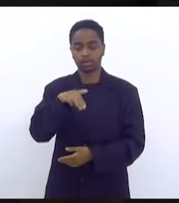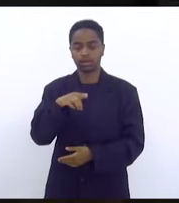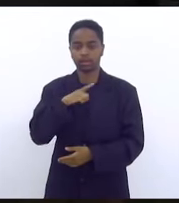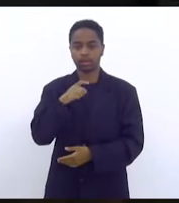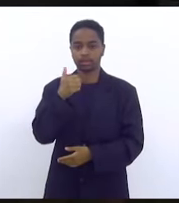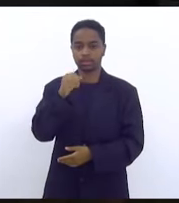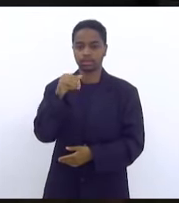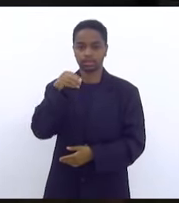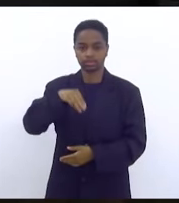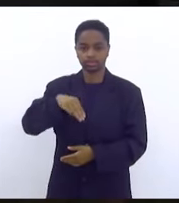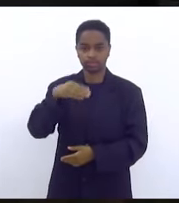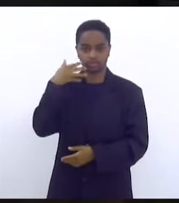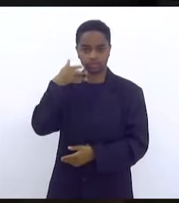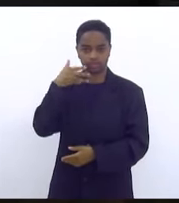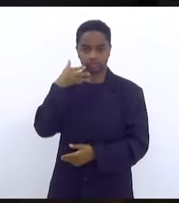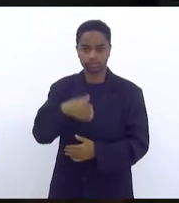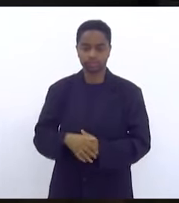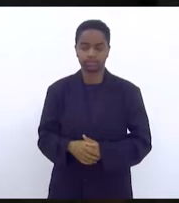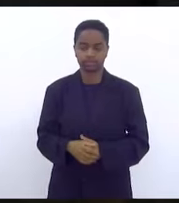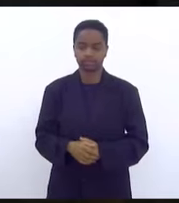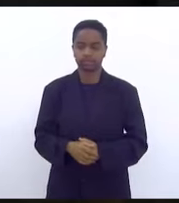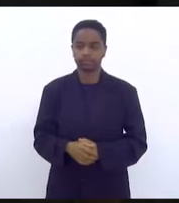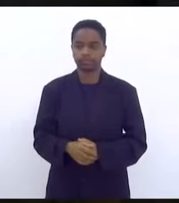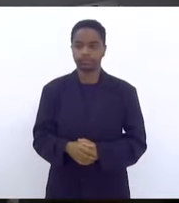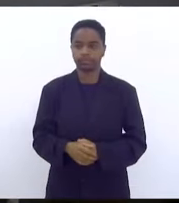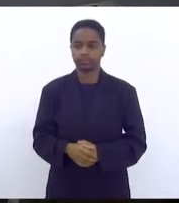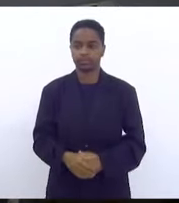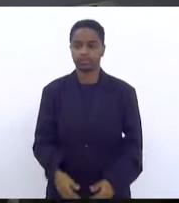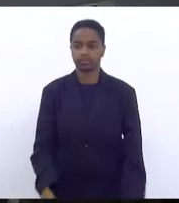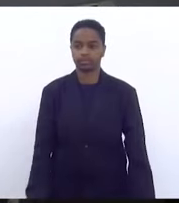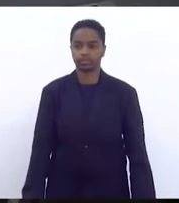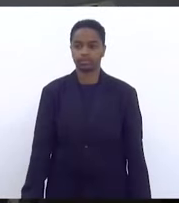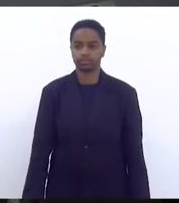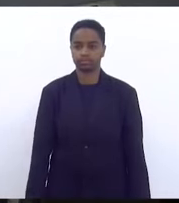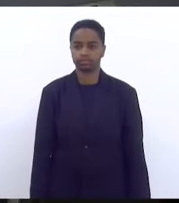10 minutos do tempo regimental.